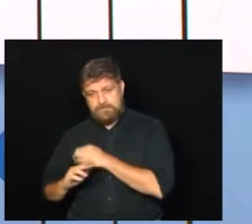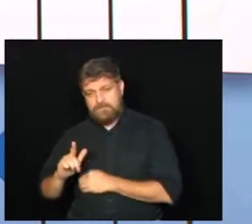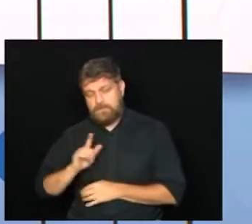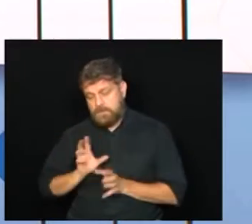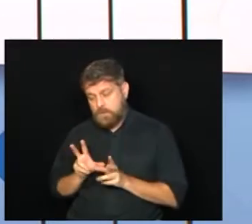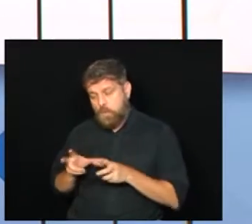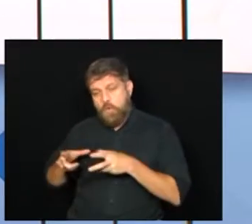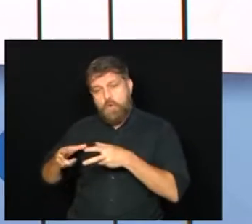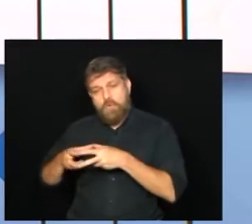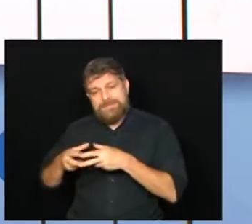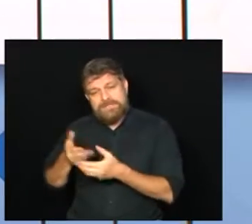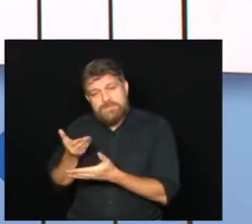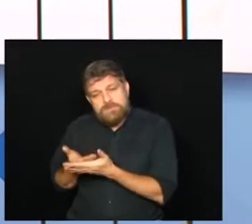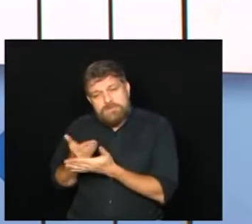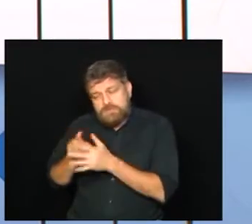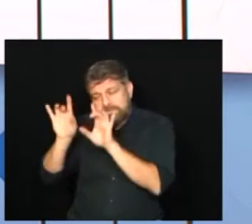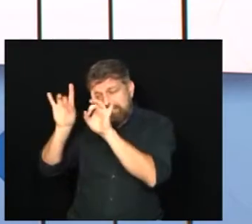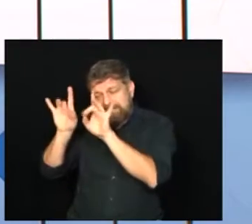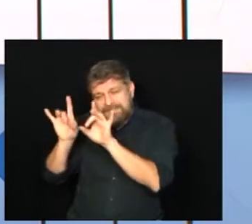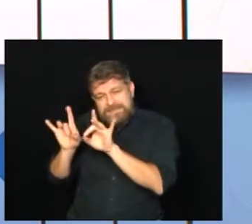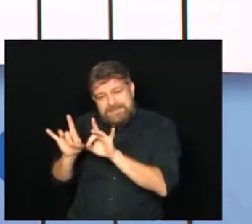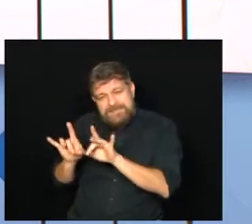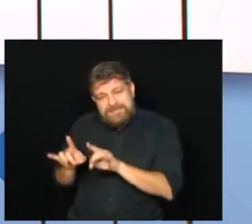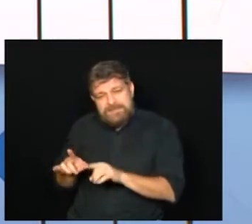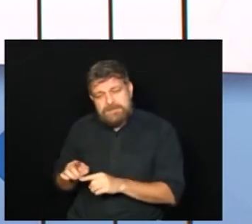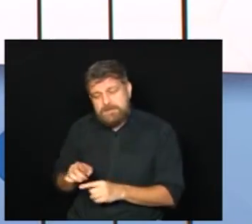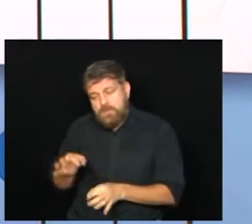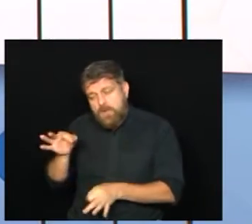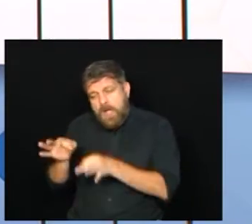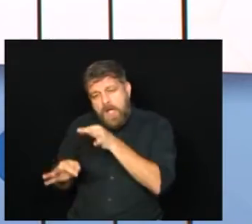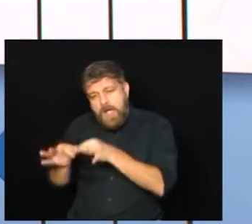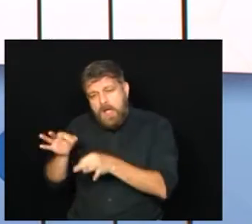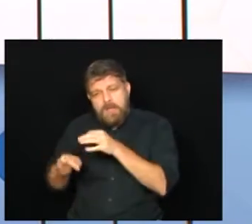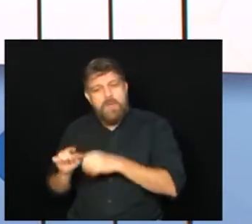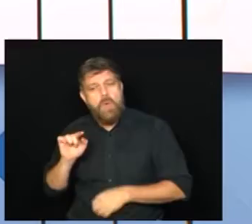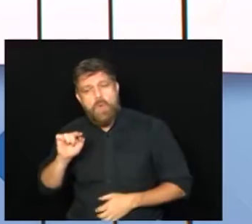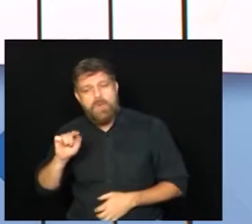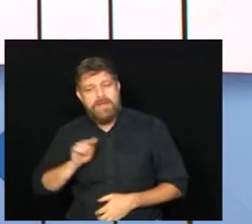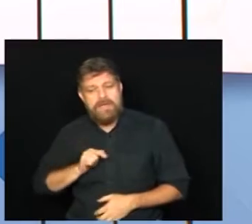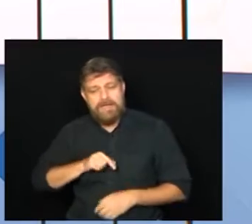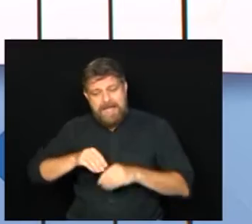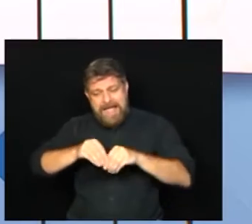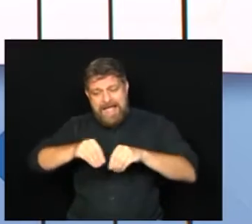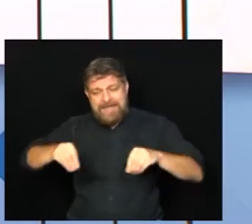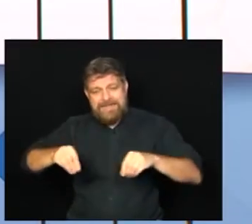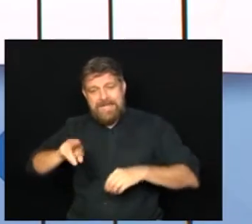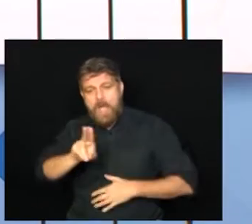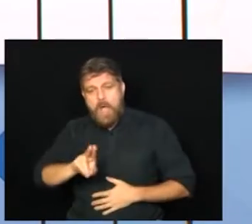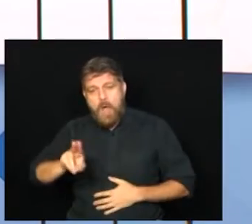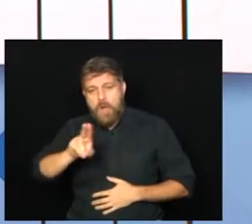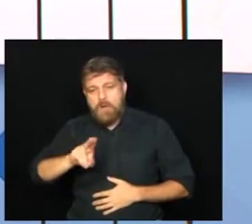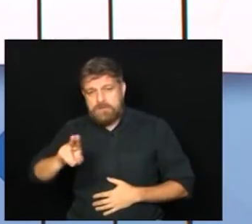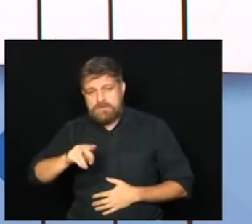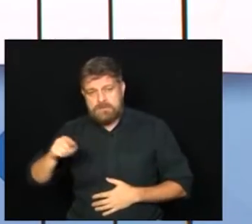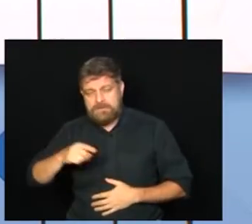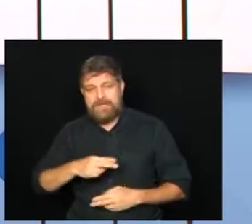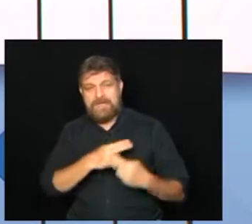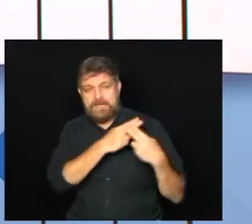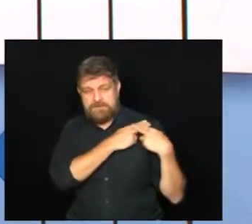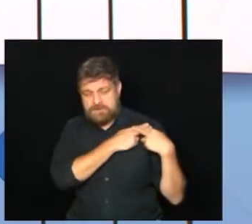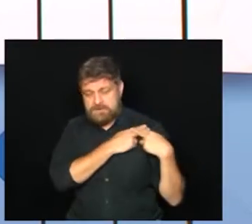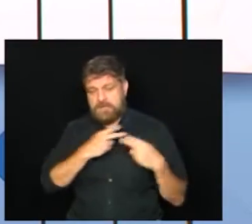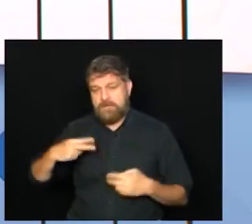comissão especial de estudos, justamente que analisa a questão do uso do solo público na cidade e é presidida pelo